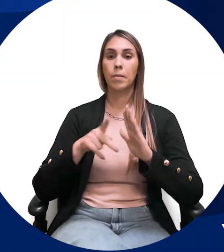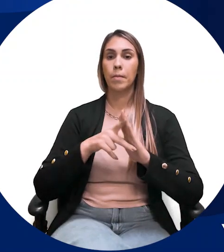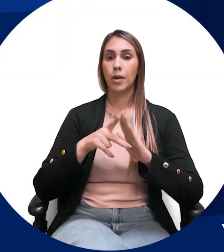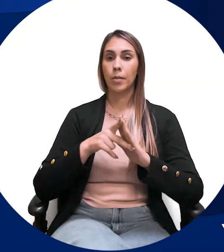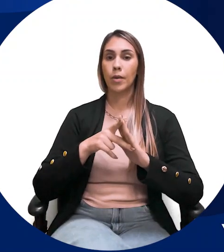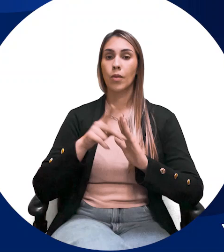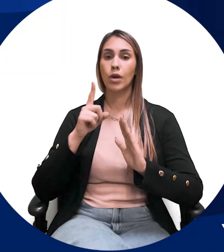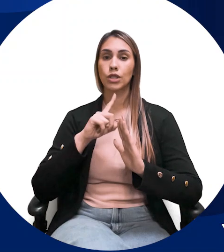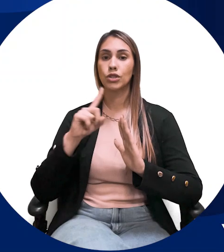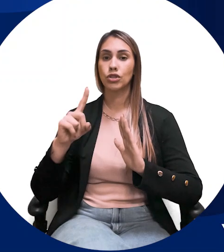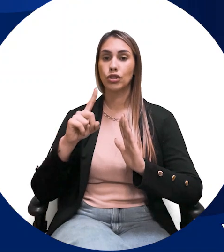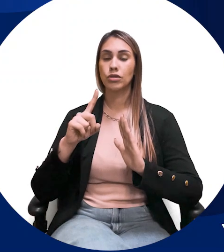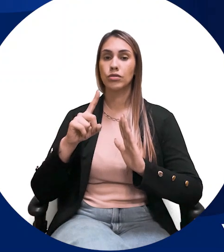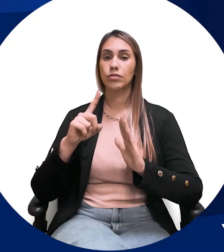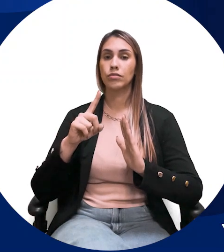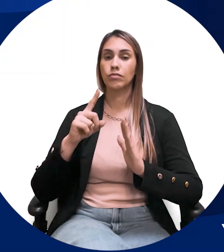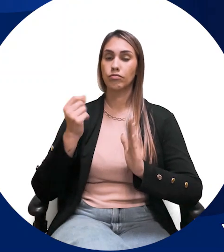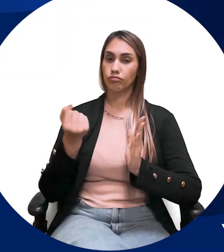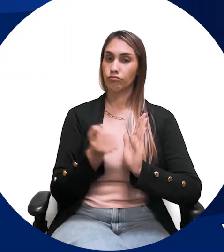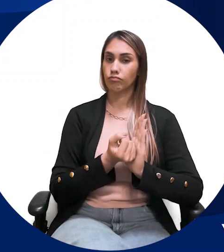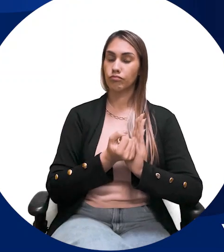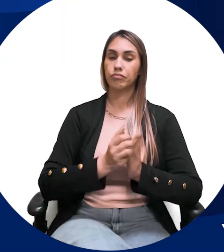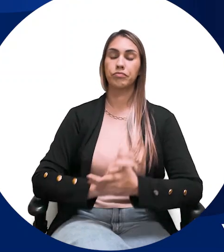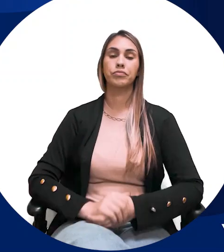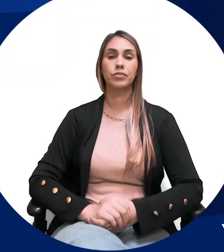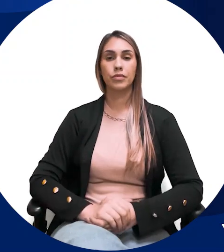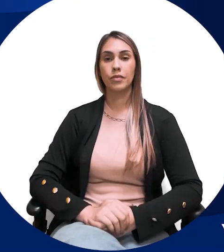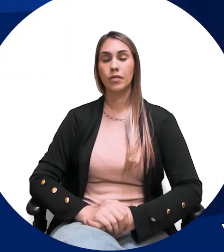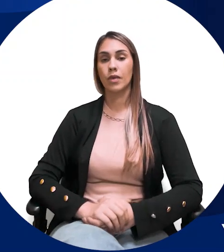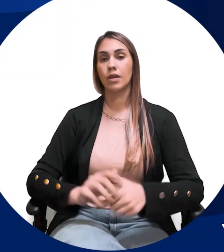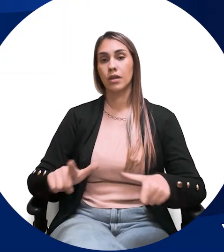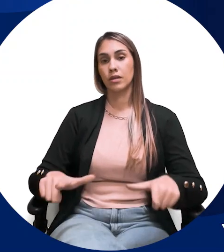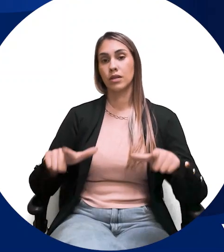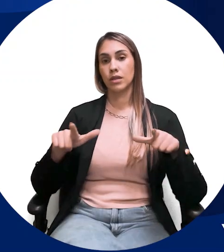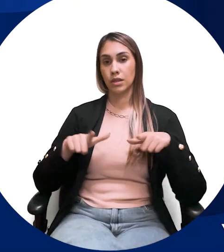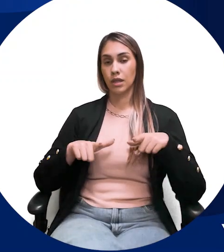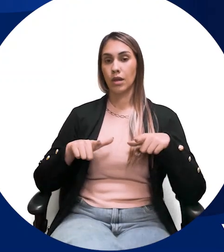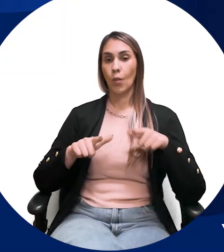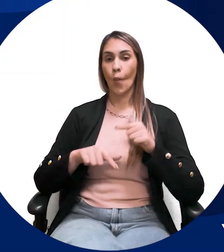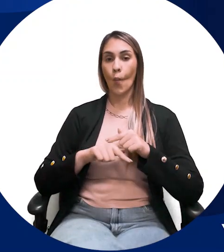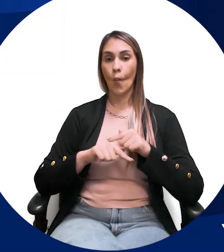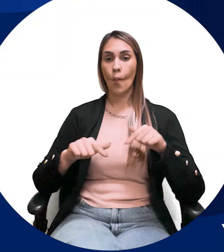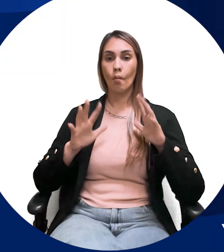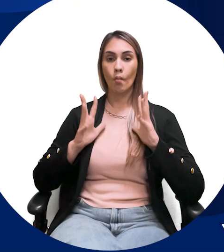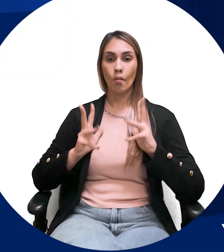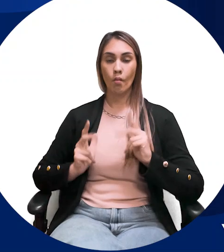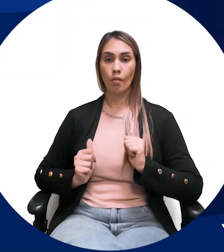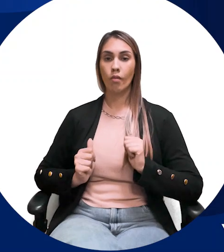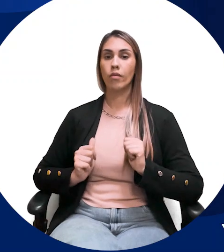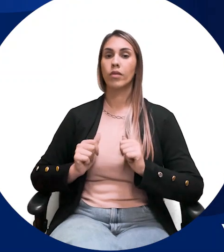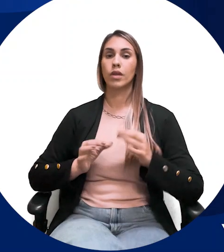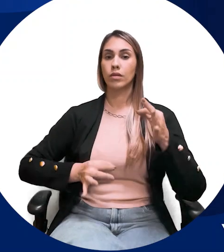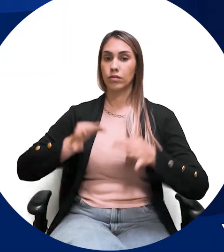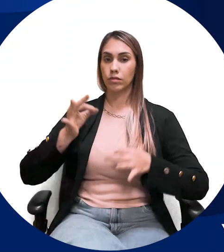emitido pela instituição de ensino com a data de previsão do término. 18. Certidão judicial criminal negativa,